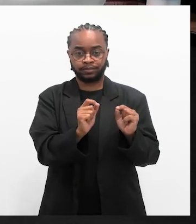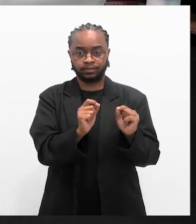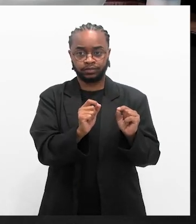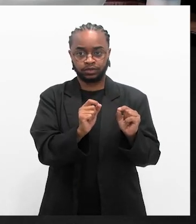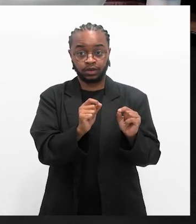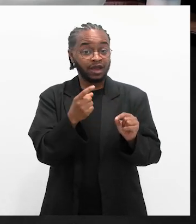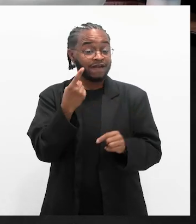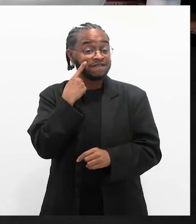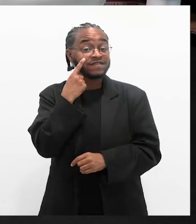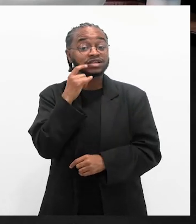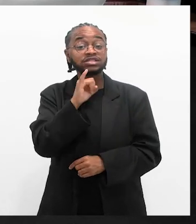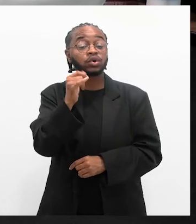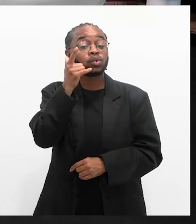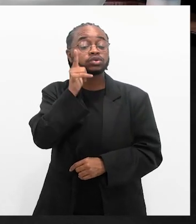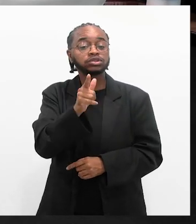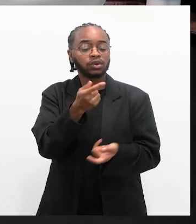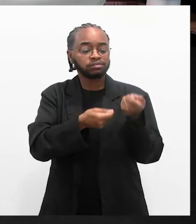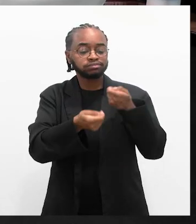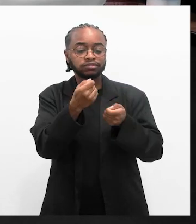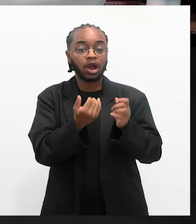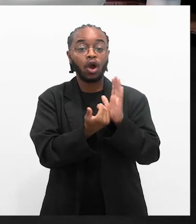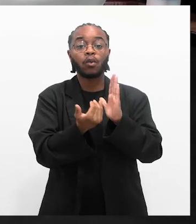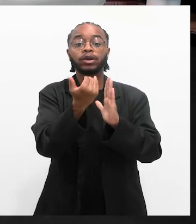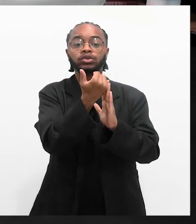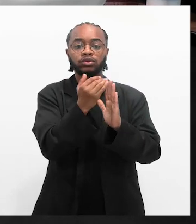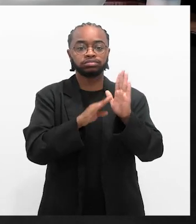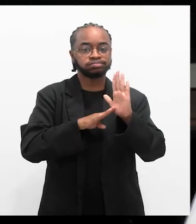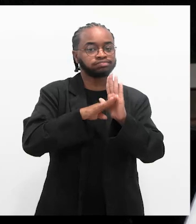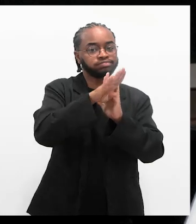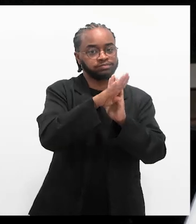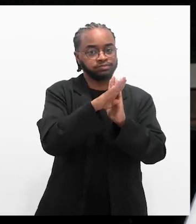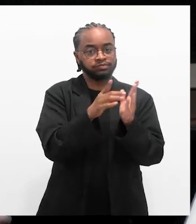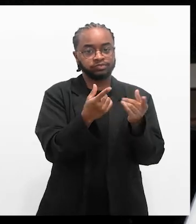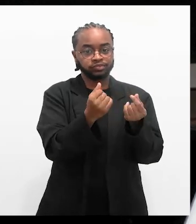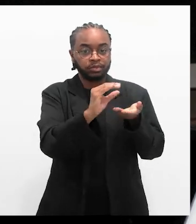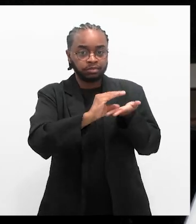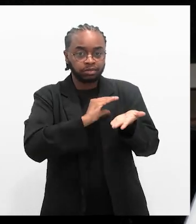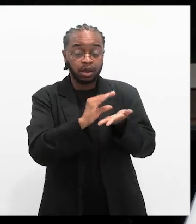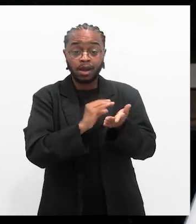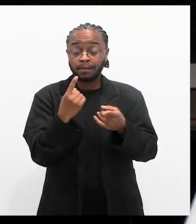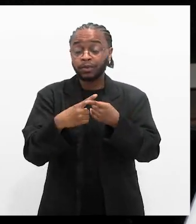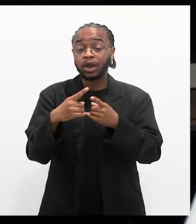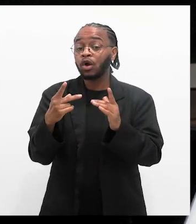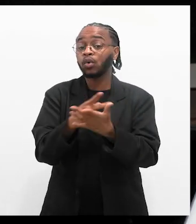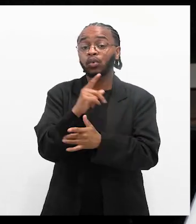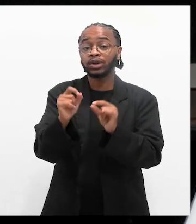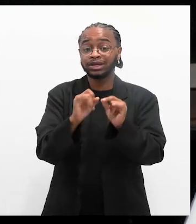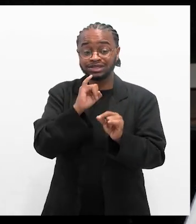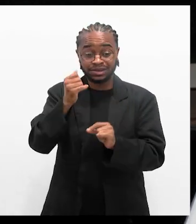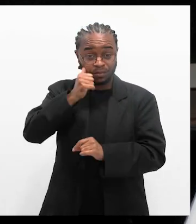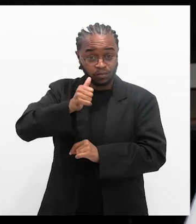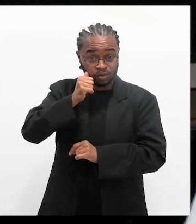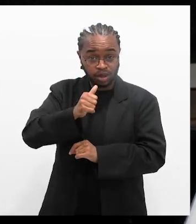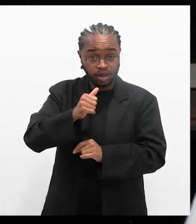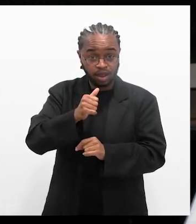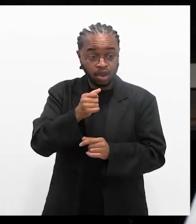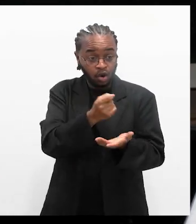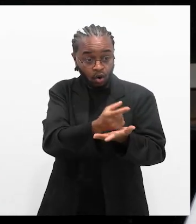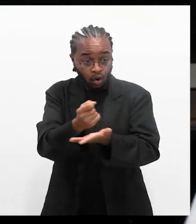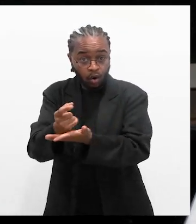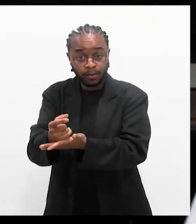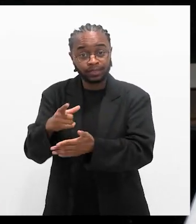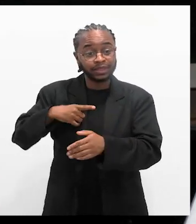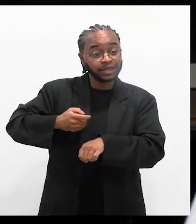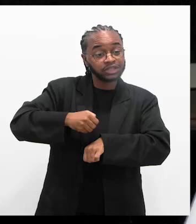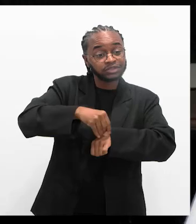assim, veja se você aumentou sua economia, o seu ganho. Porque é o seguinte, se a mulher é consumidora, ela está na